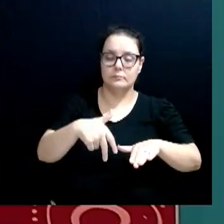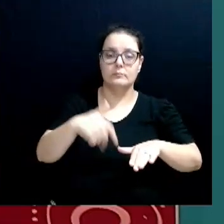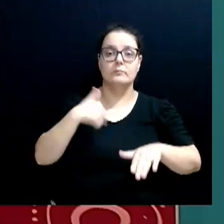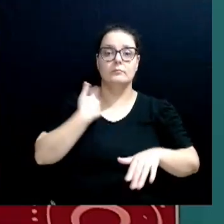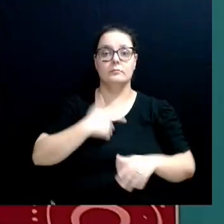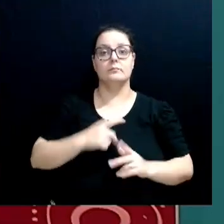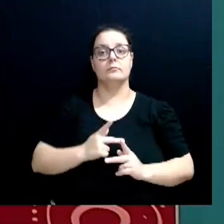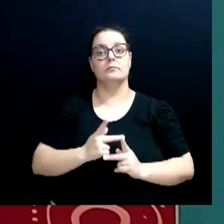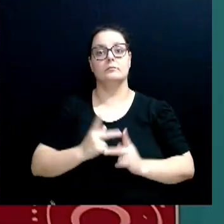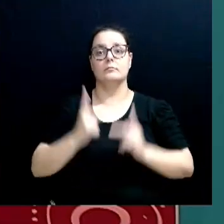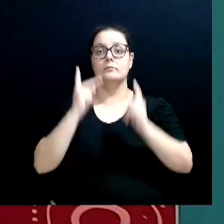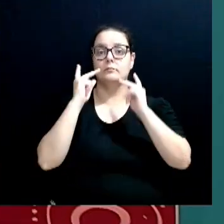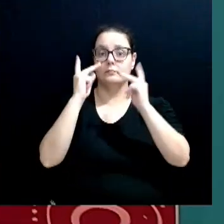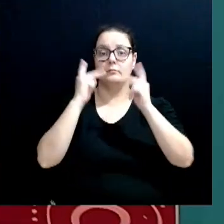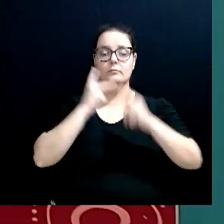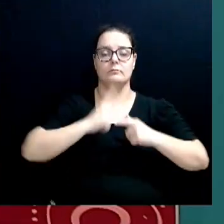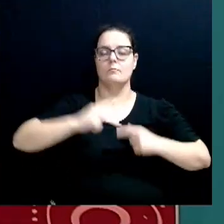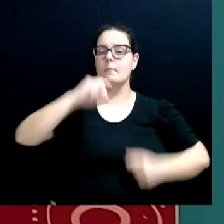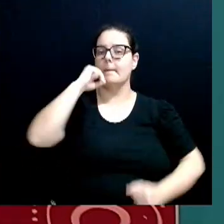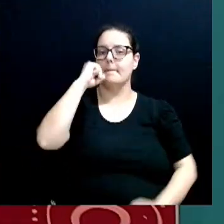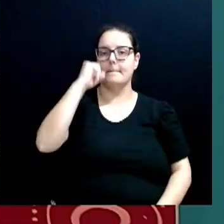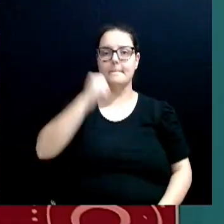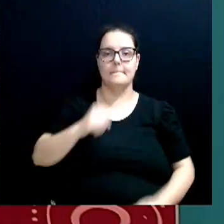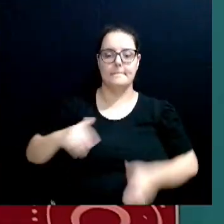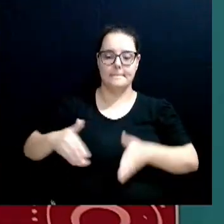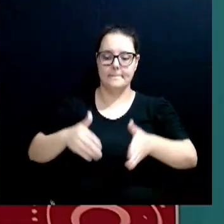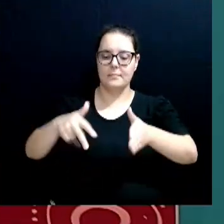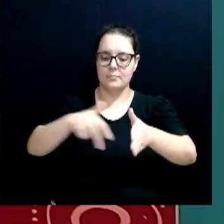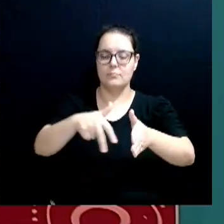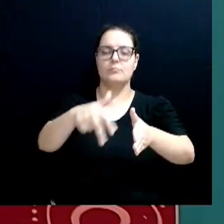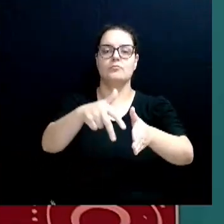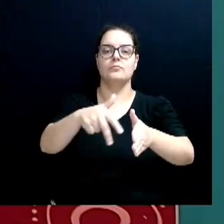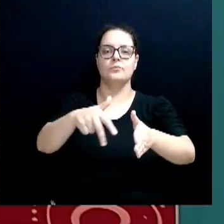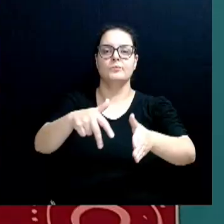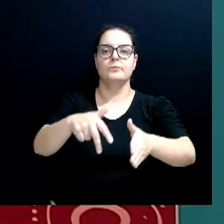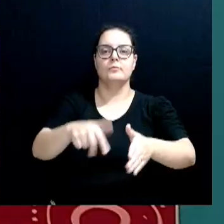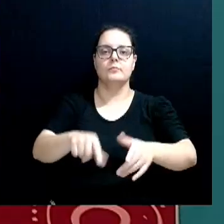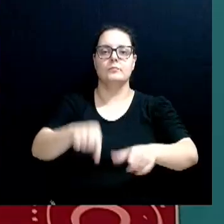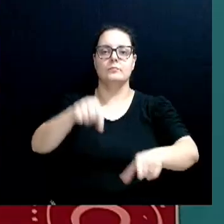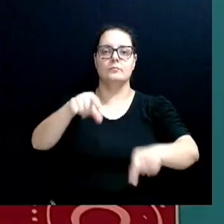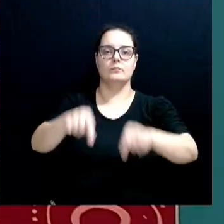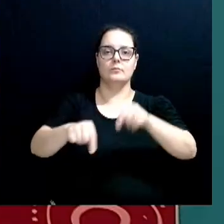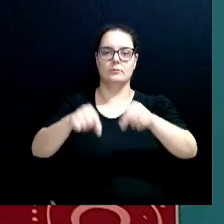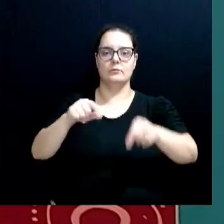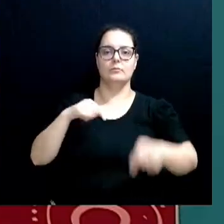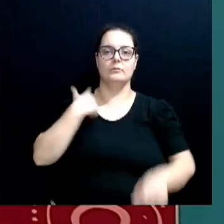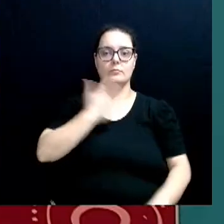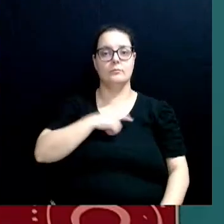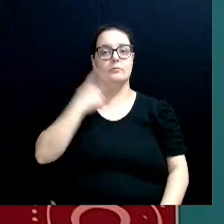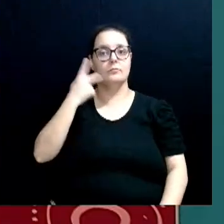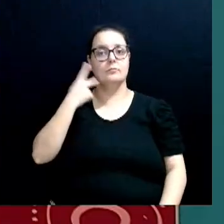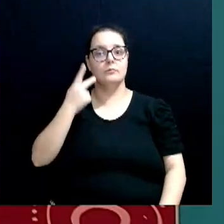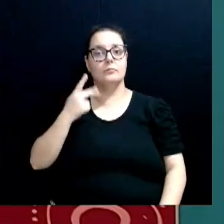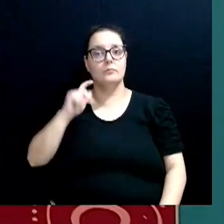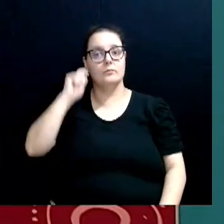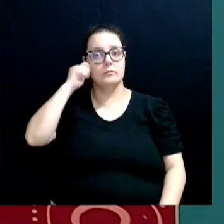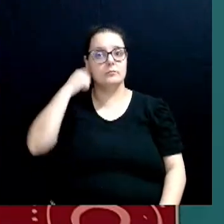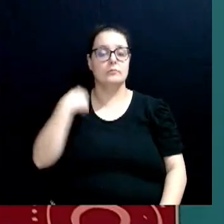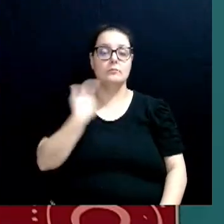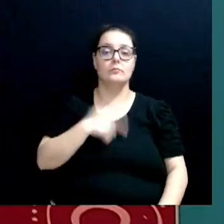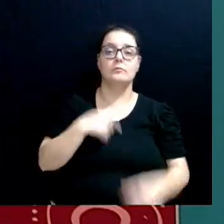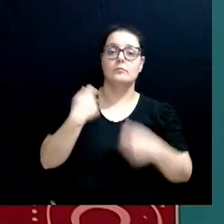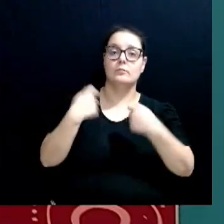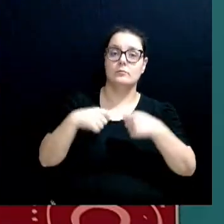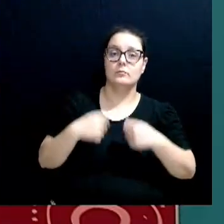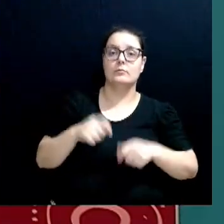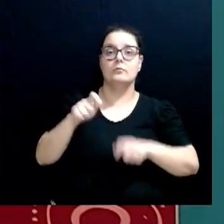grande caminhada, primeiro foi eleger os nossos vereadores negros. Nós precisávamos de ter pessoas que